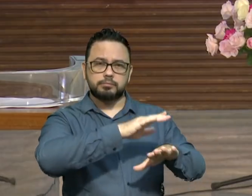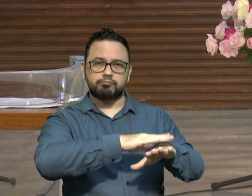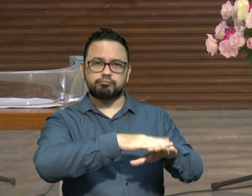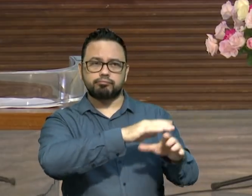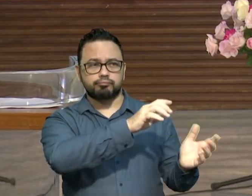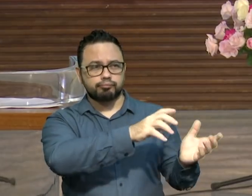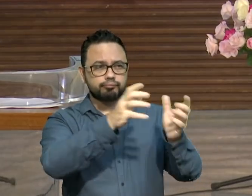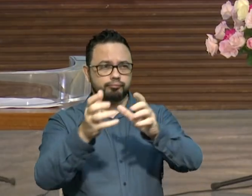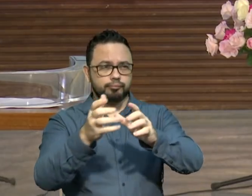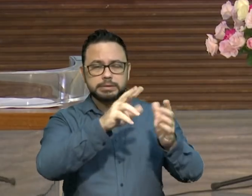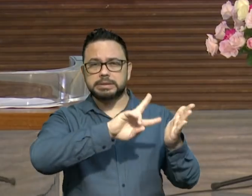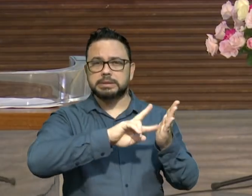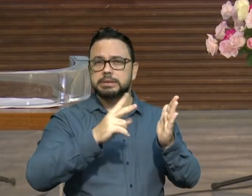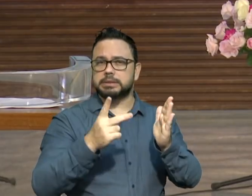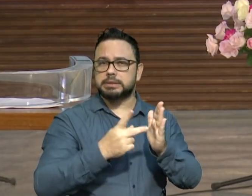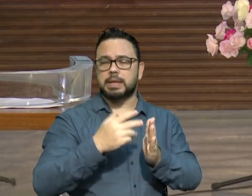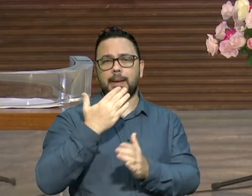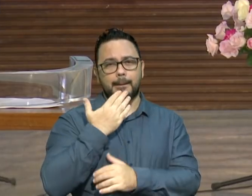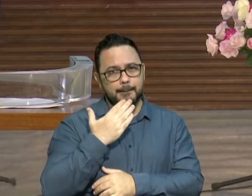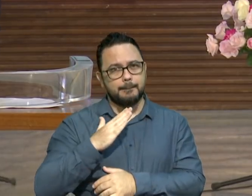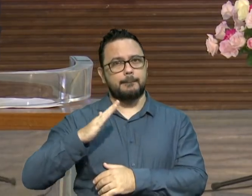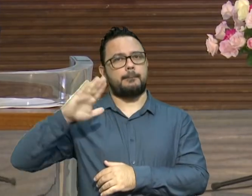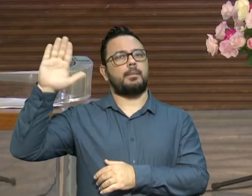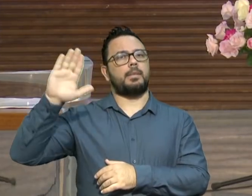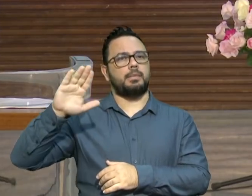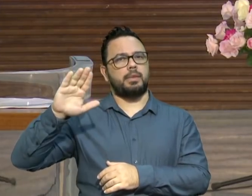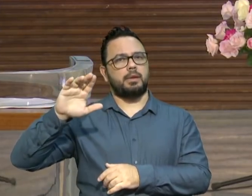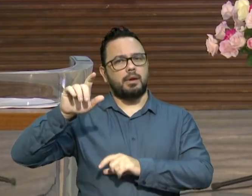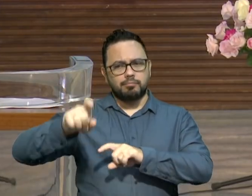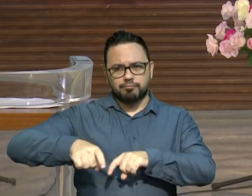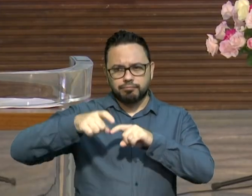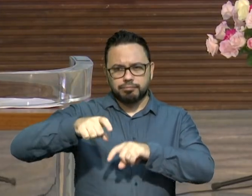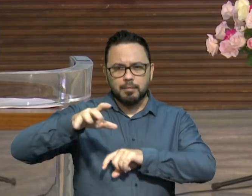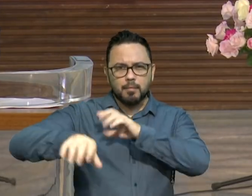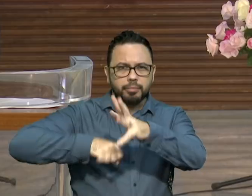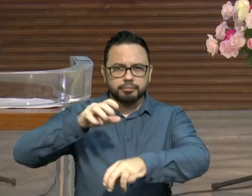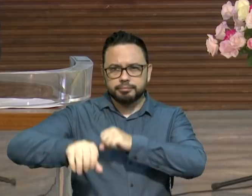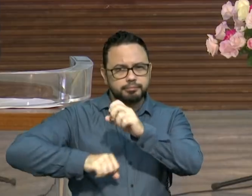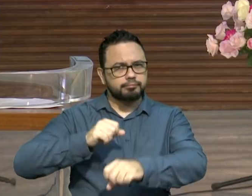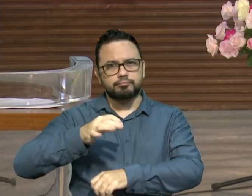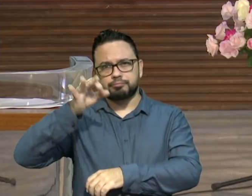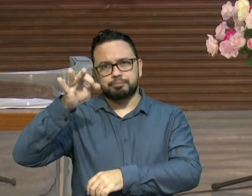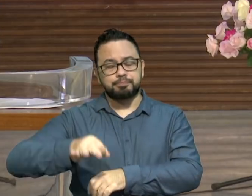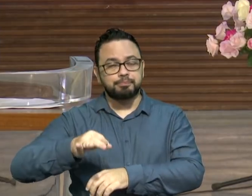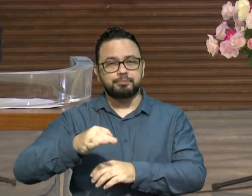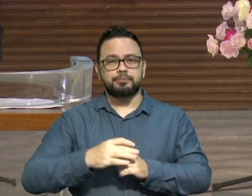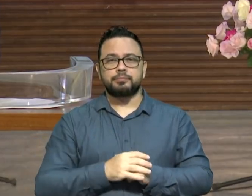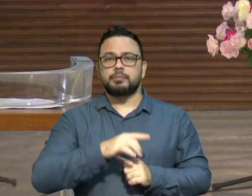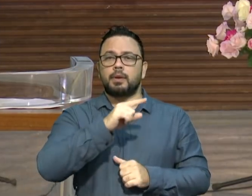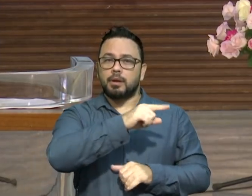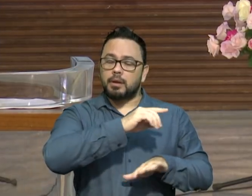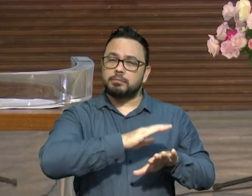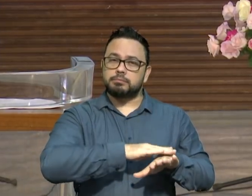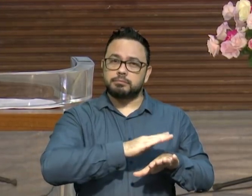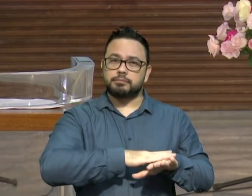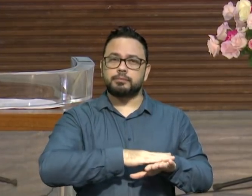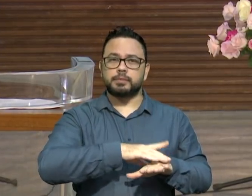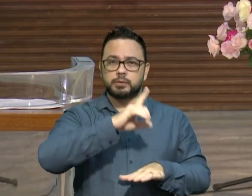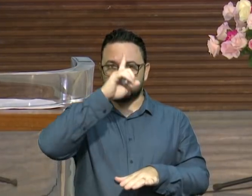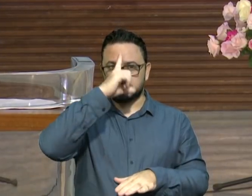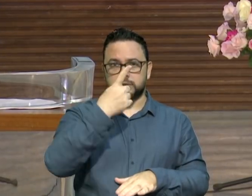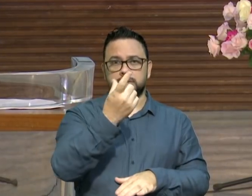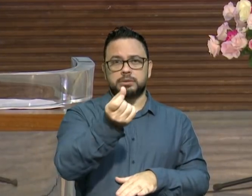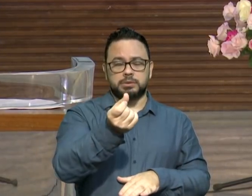como uma promessa da colheita completa de que se seguiria esta cerimônia devia ser realizada no dia